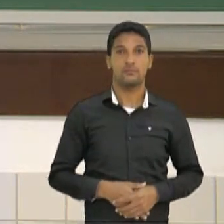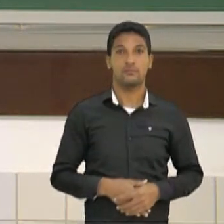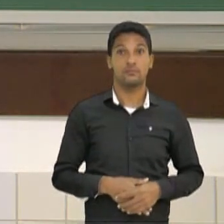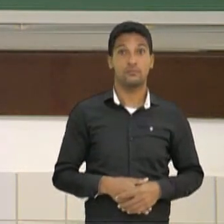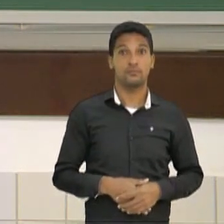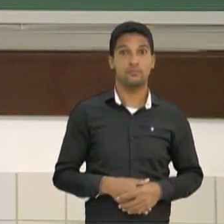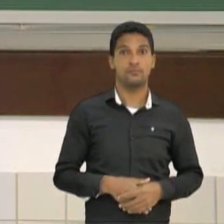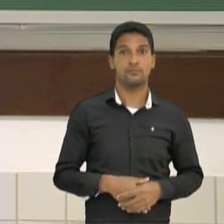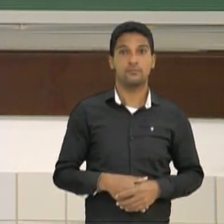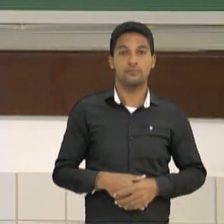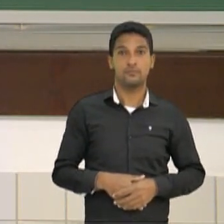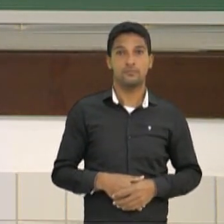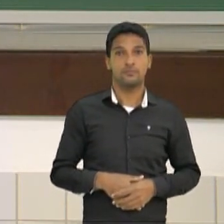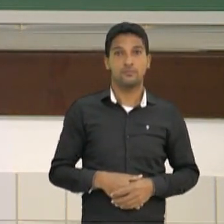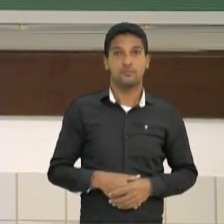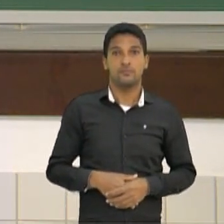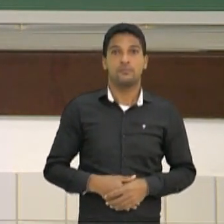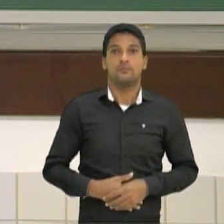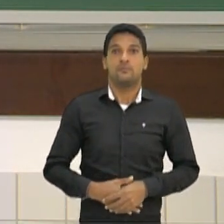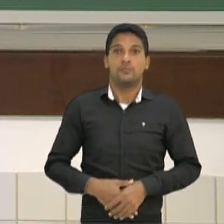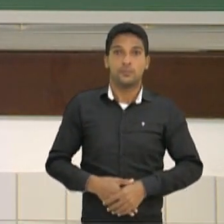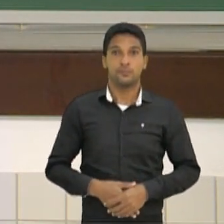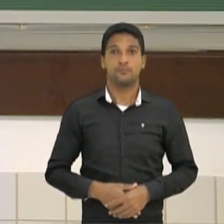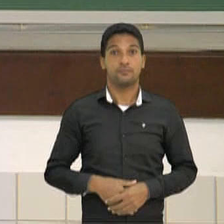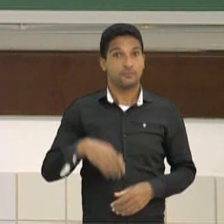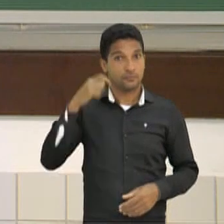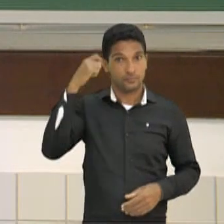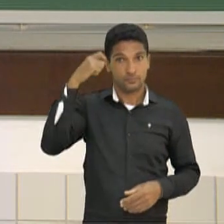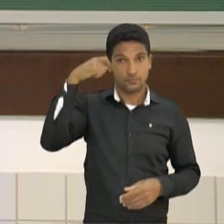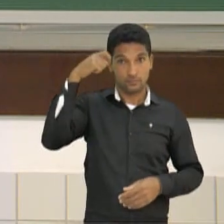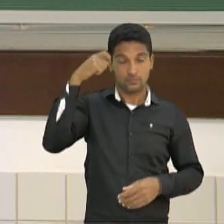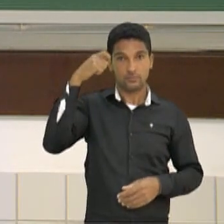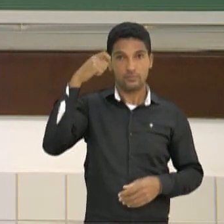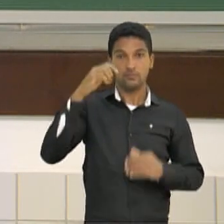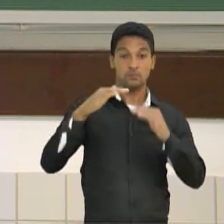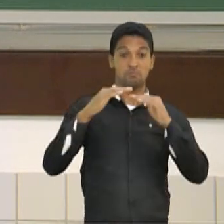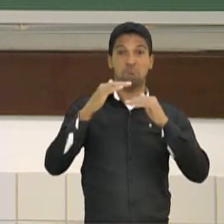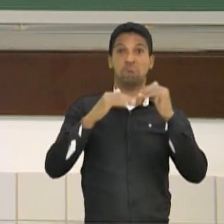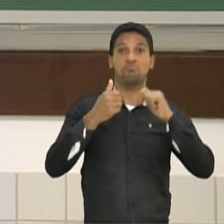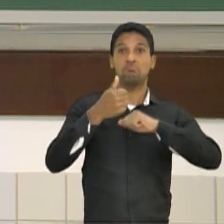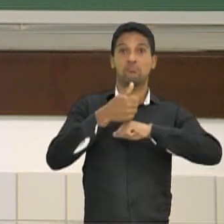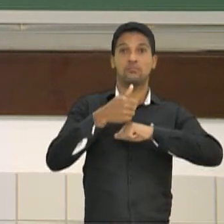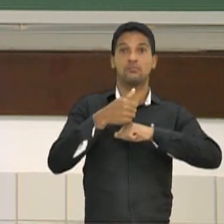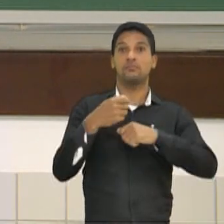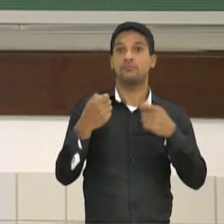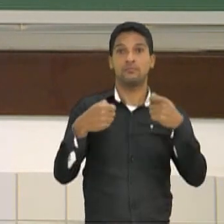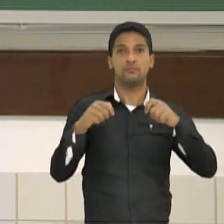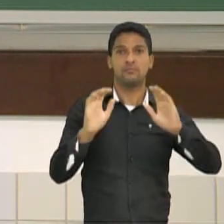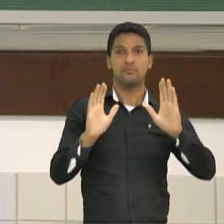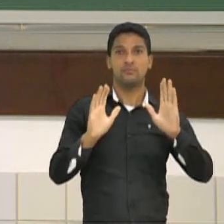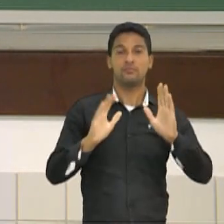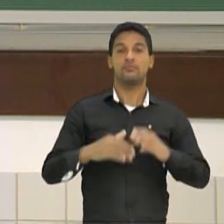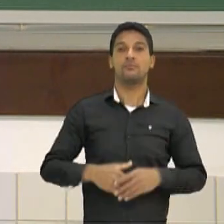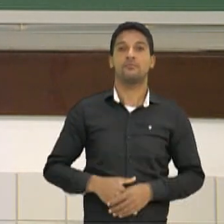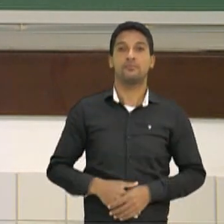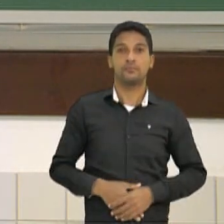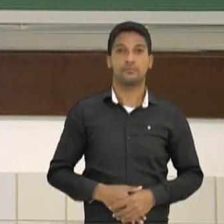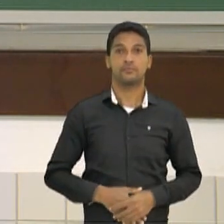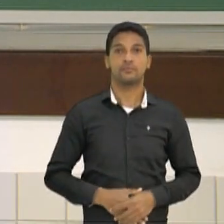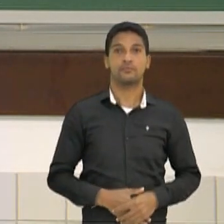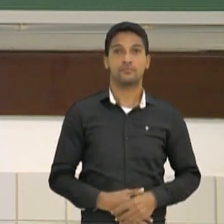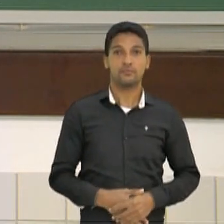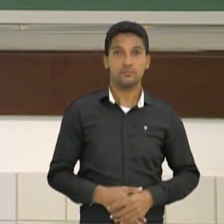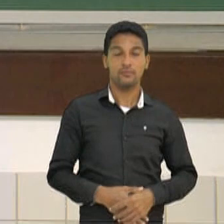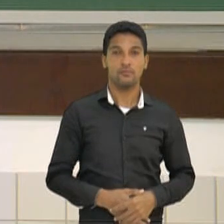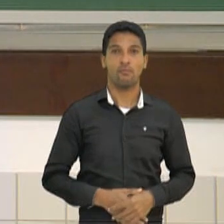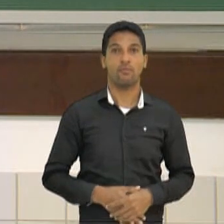né, não necessariamente precisa ser ator, então a ideia é que outros praticantes que não sejam do universo do teatro, que não sejam do universo